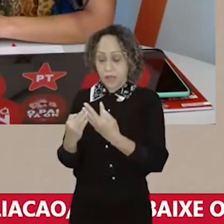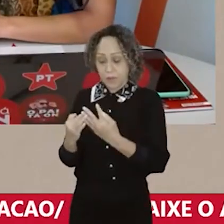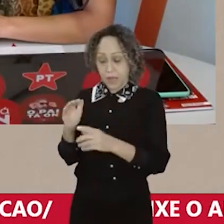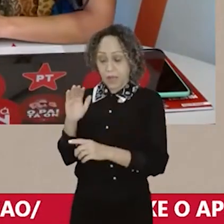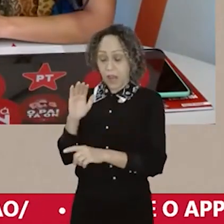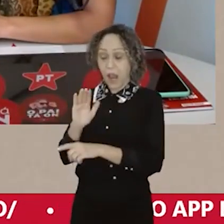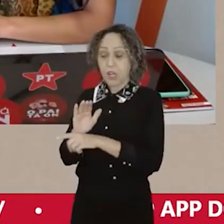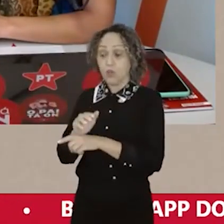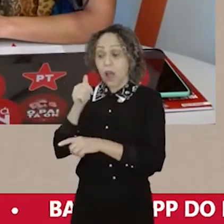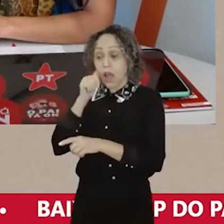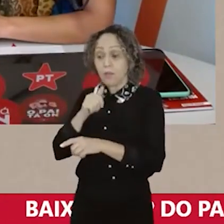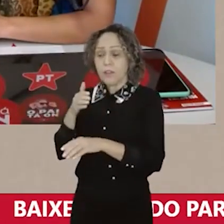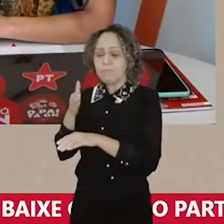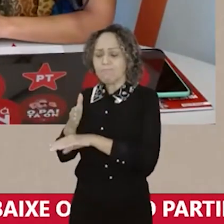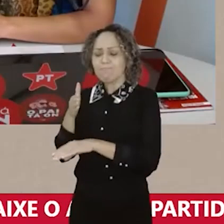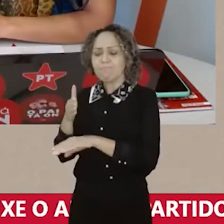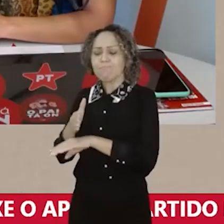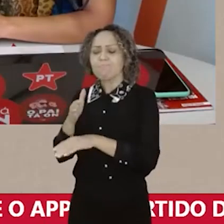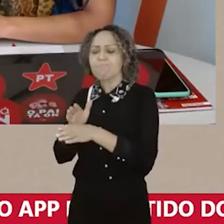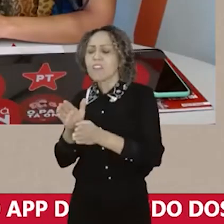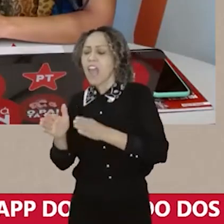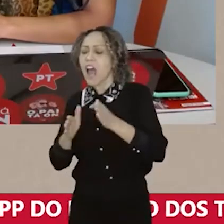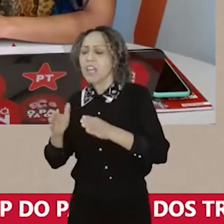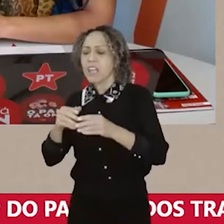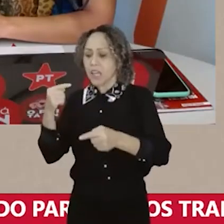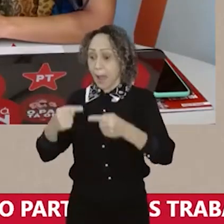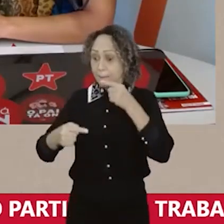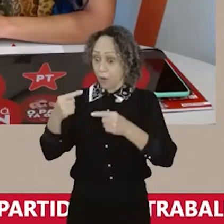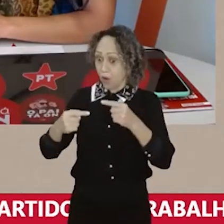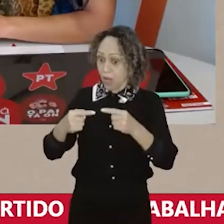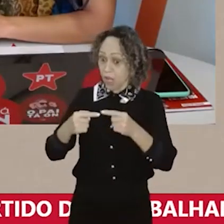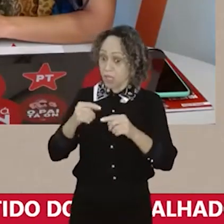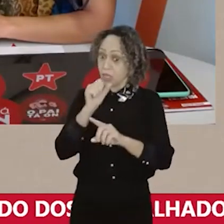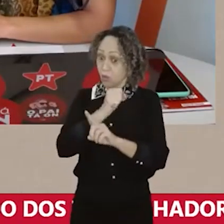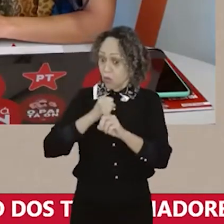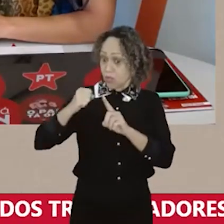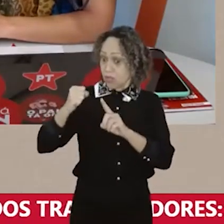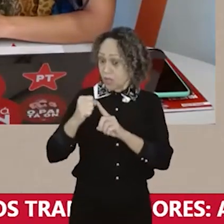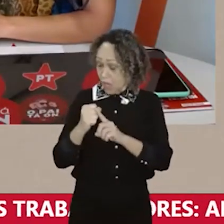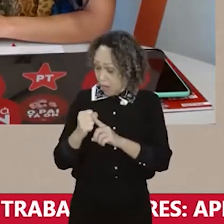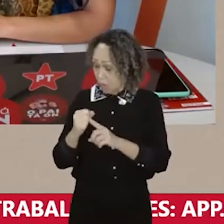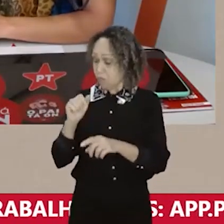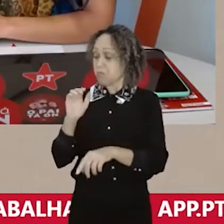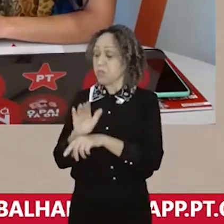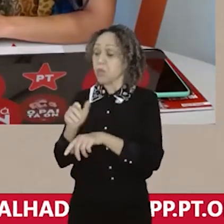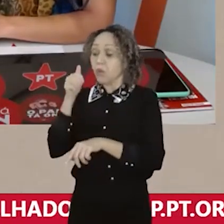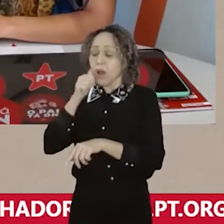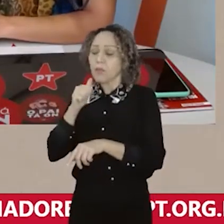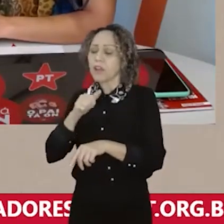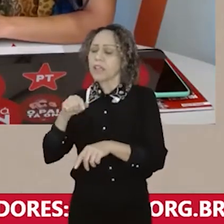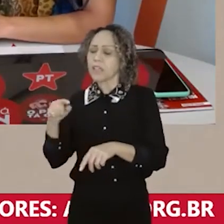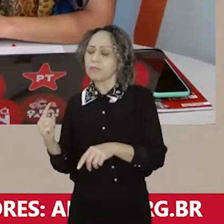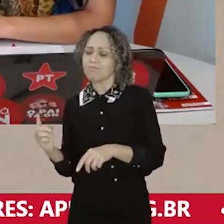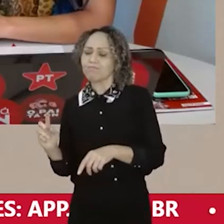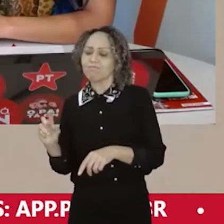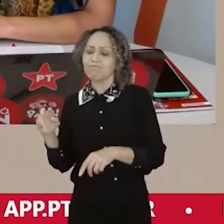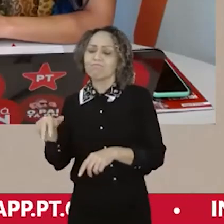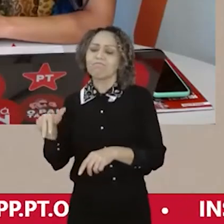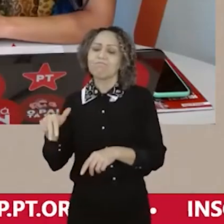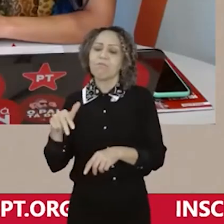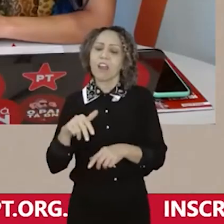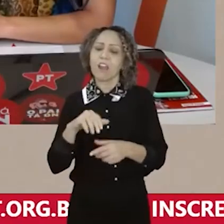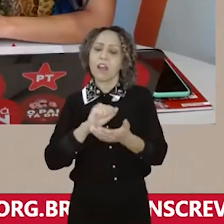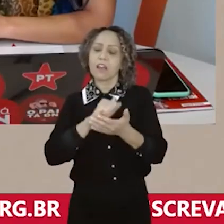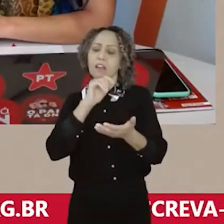ela também constrói uma relação direta com o Estado. É a mulher que vai fazer o cadastramento, né, prioritariamente,